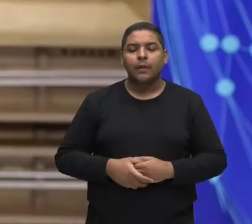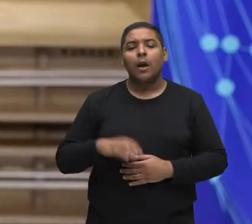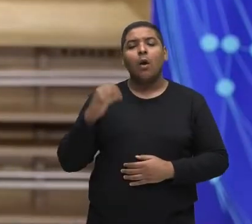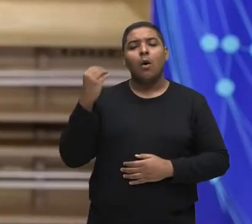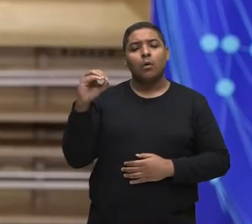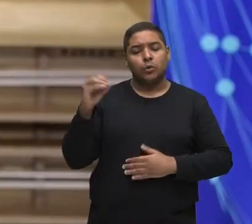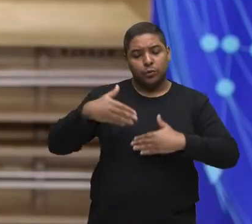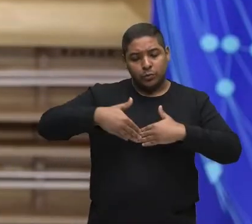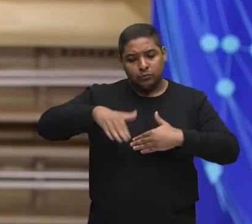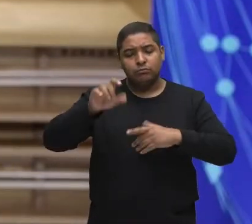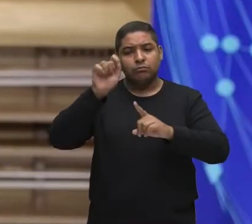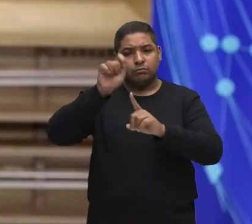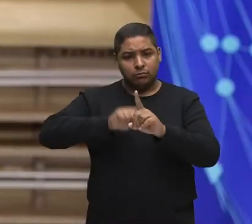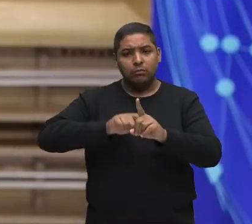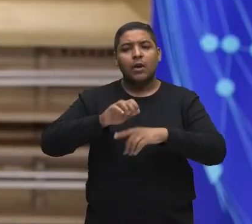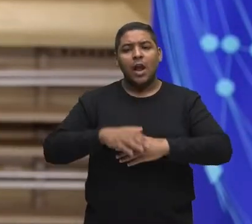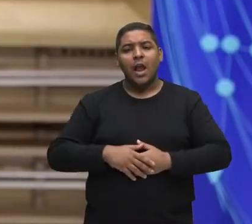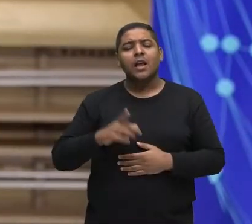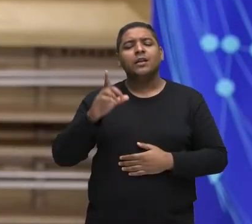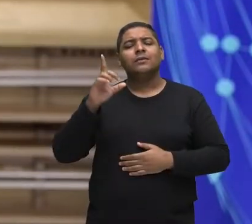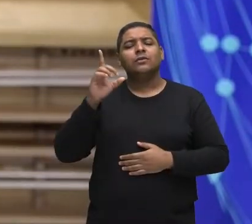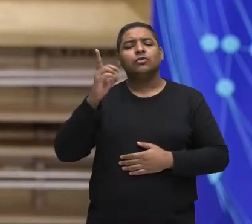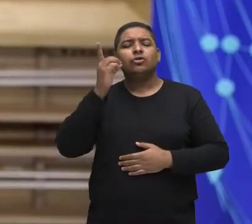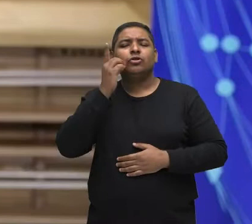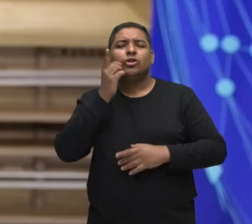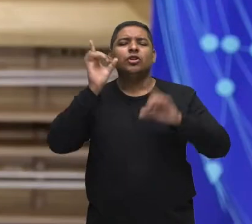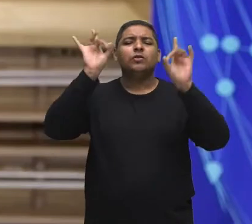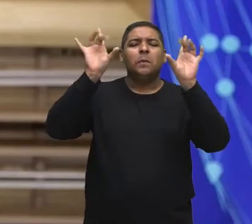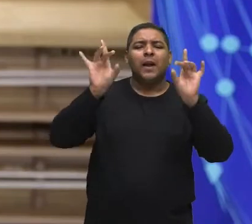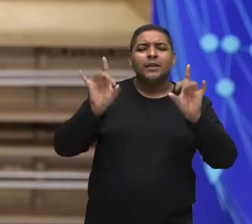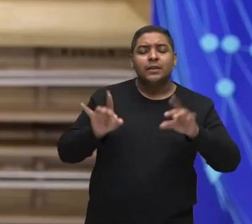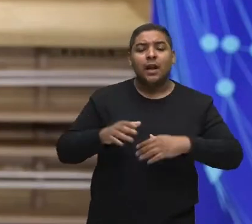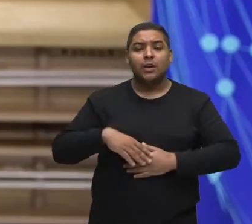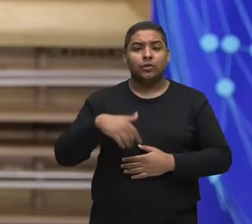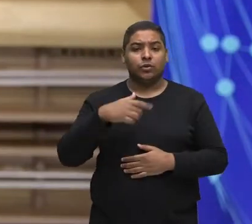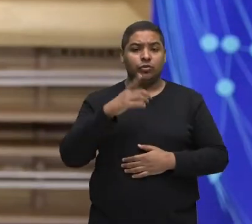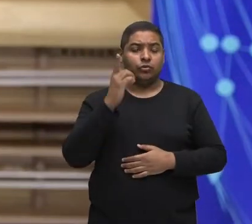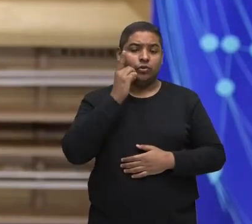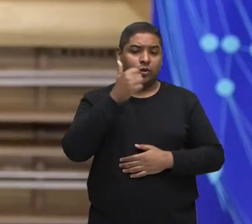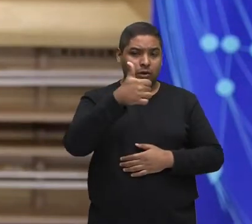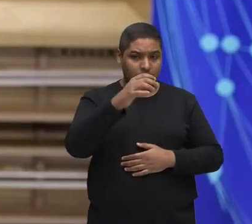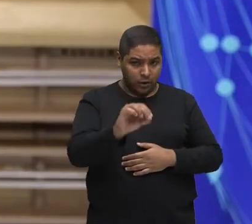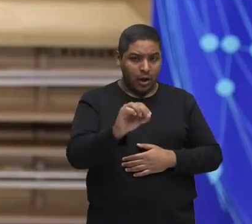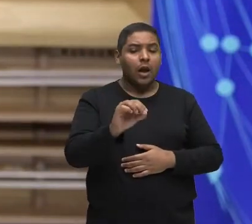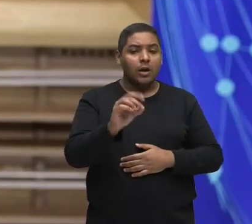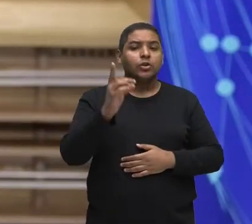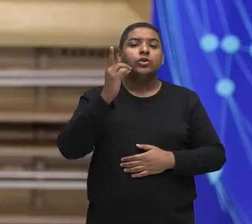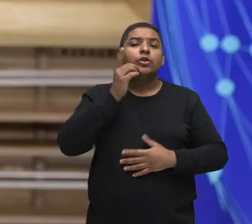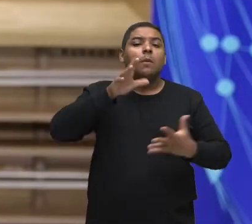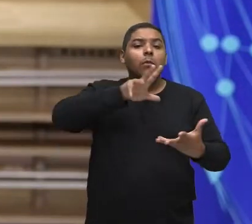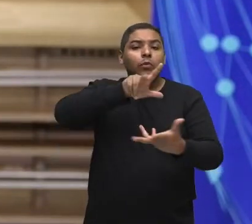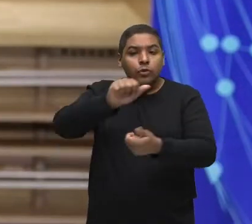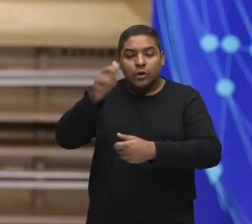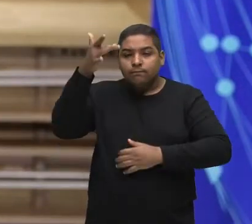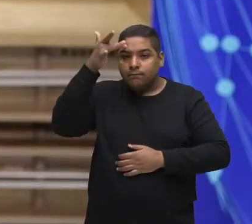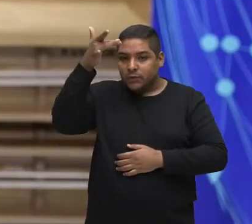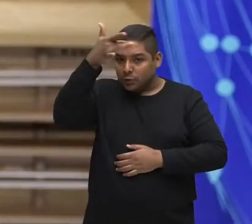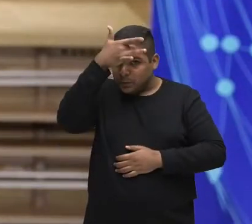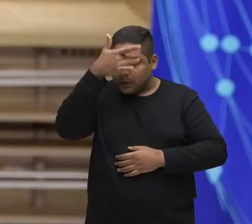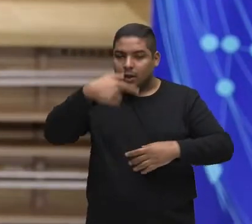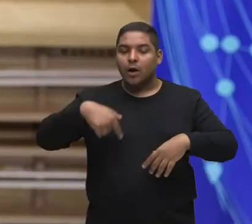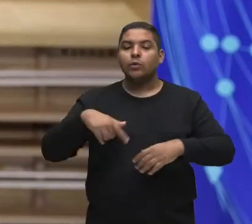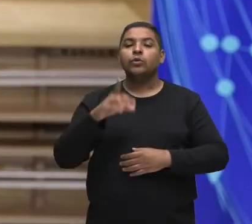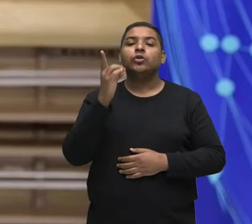outubro, que é um mês de muitas datas comemorativas, onde no dia 10 nós comemoramos o Dia Mundial da Saúde Mental e no